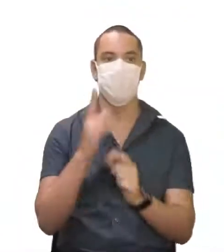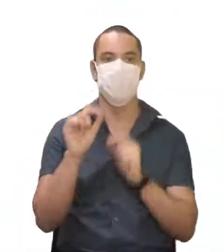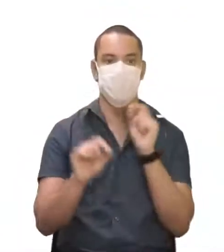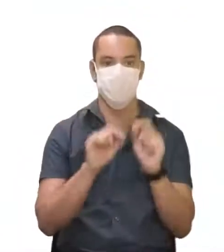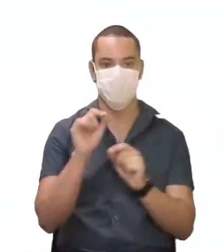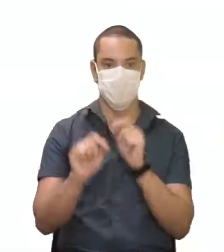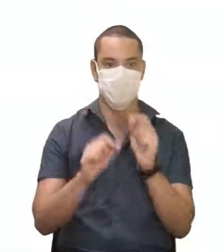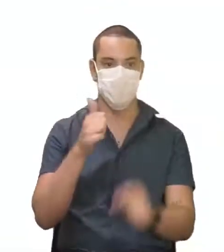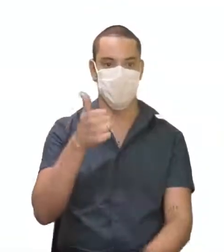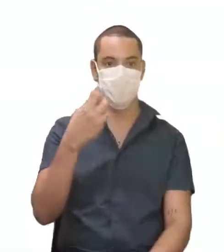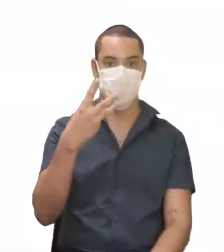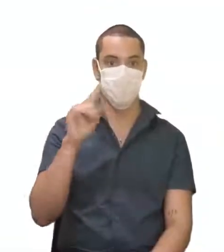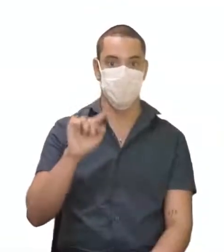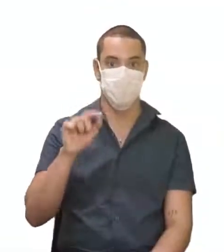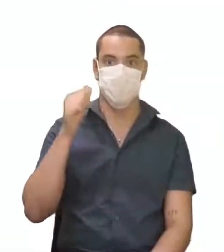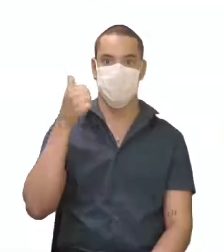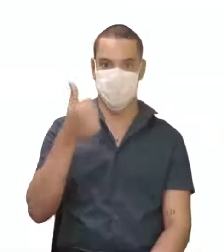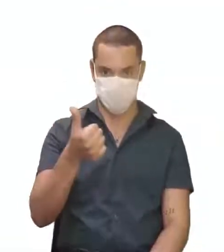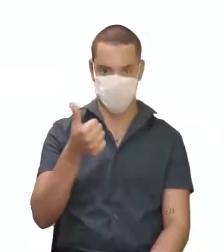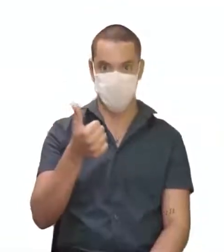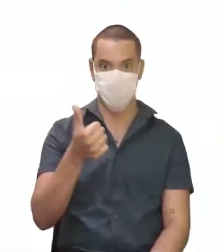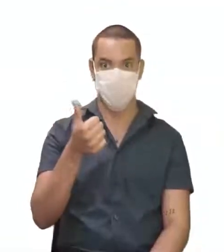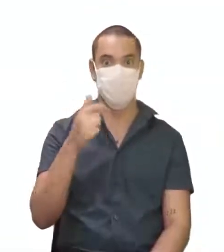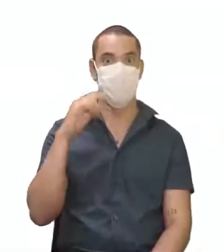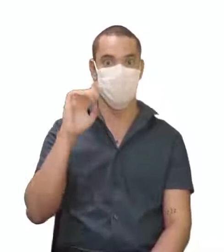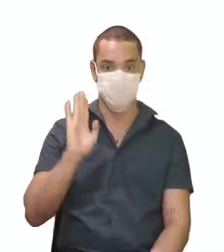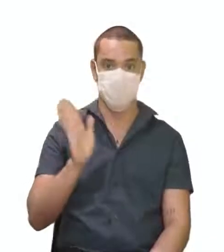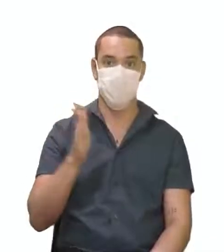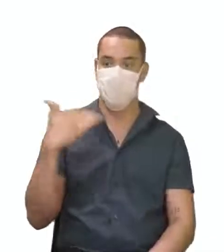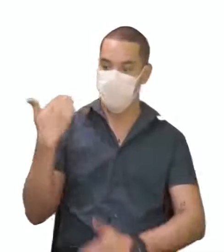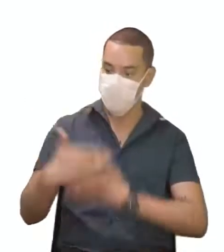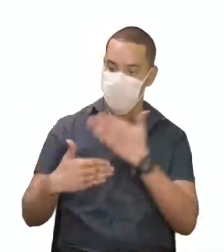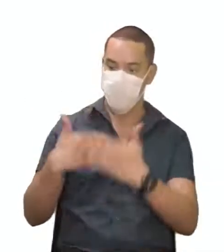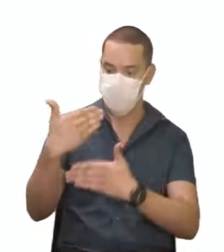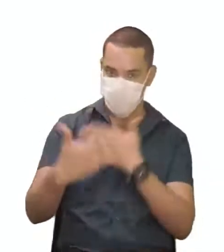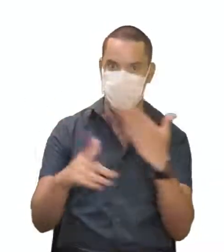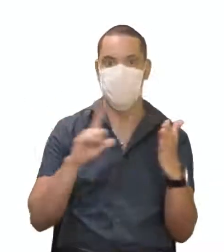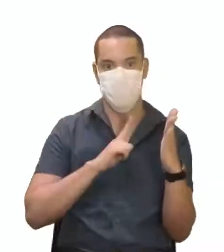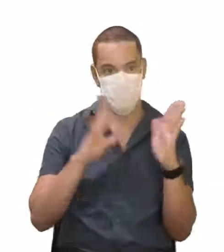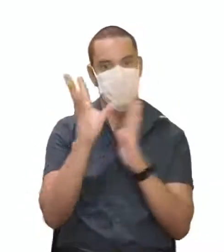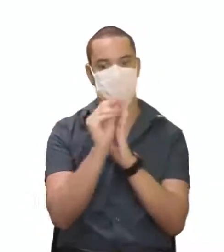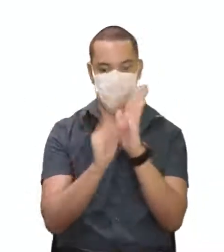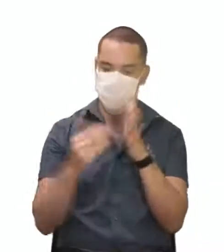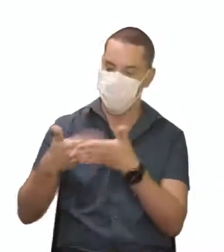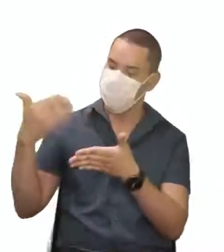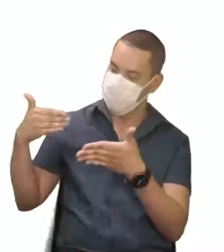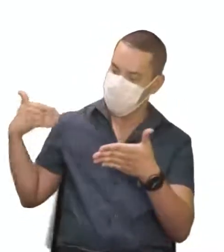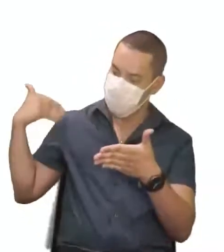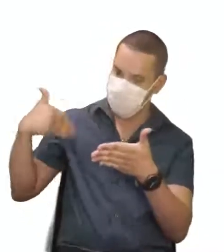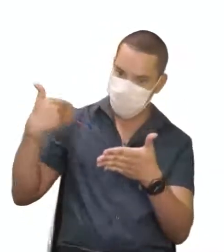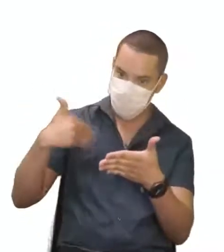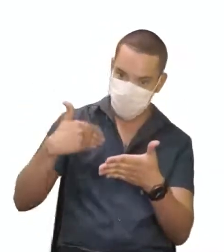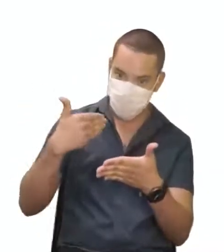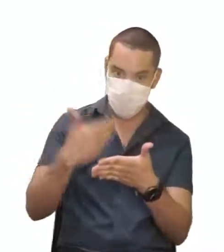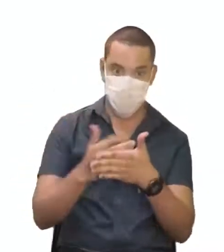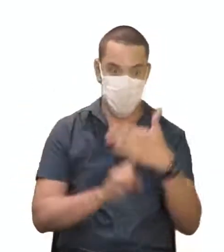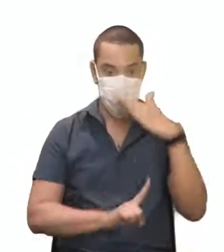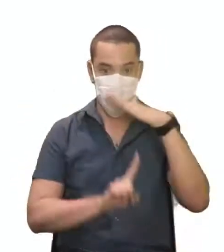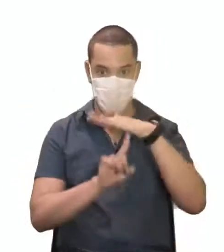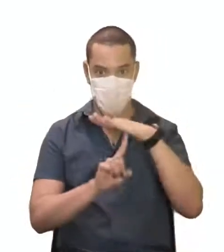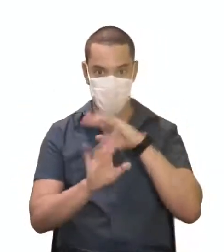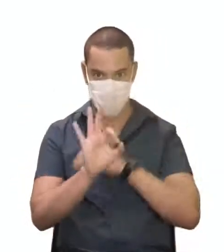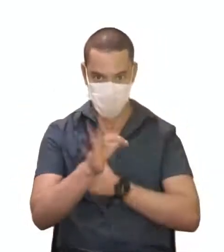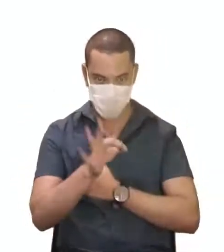aula, galerinha, 13.1. Estamos já, né, com uma boa caminhada aí dentro da unidade